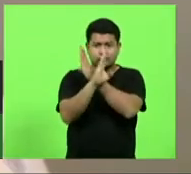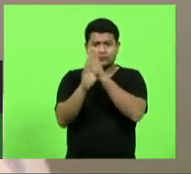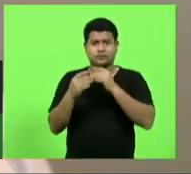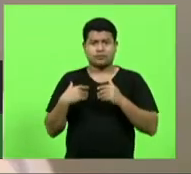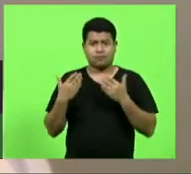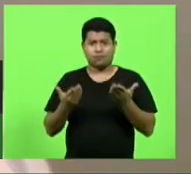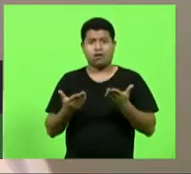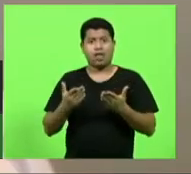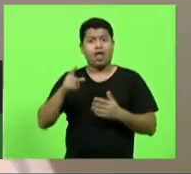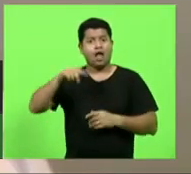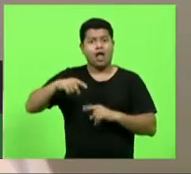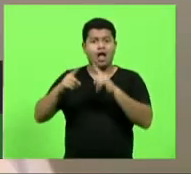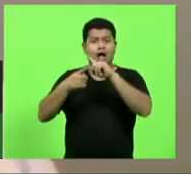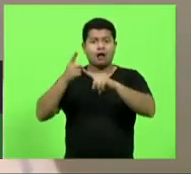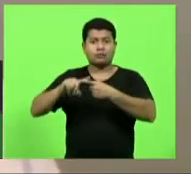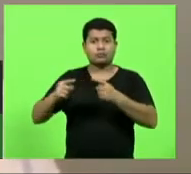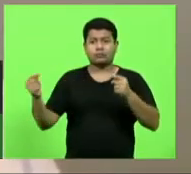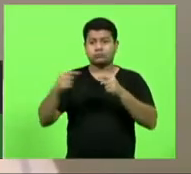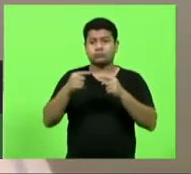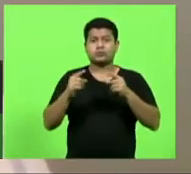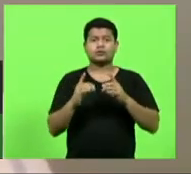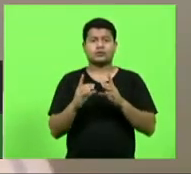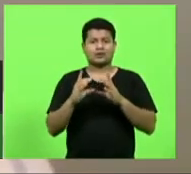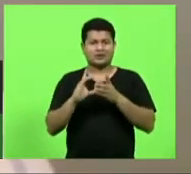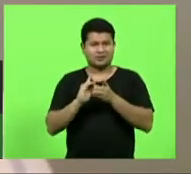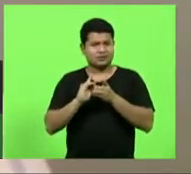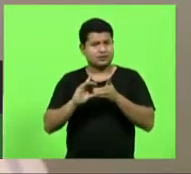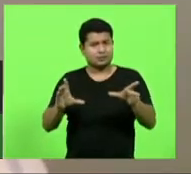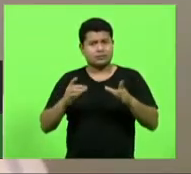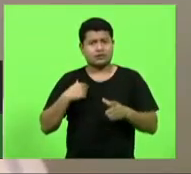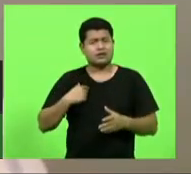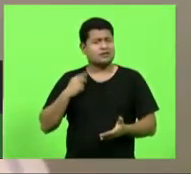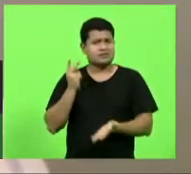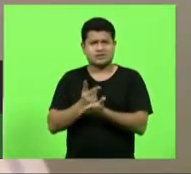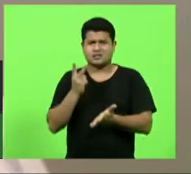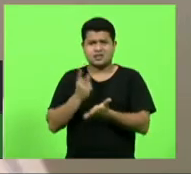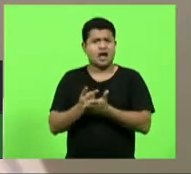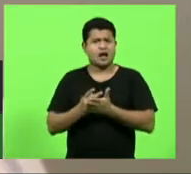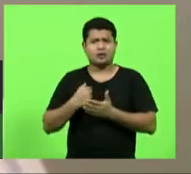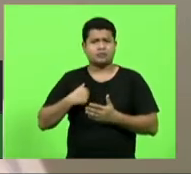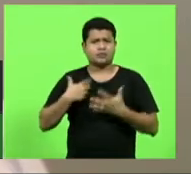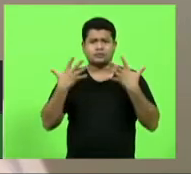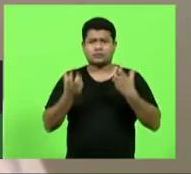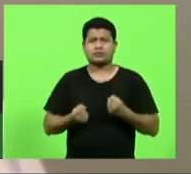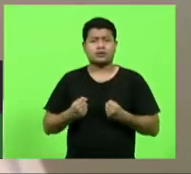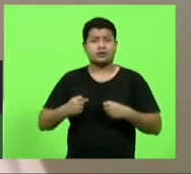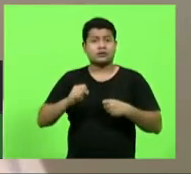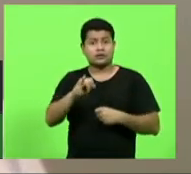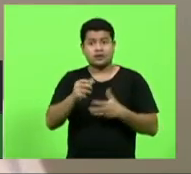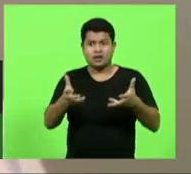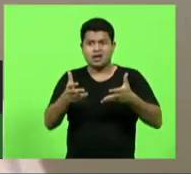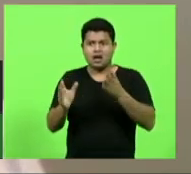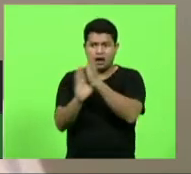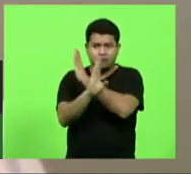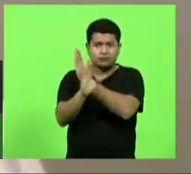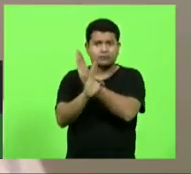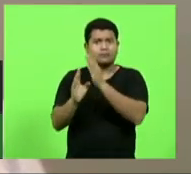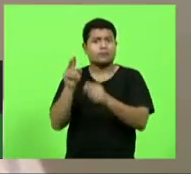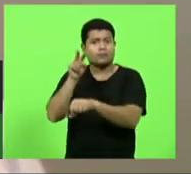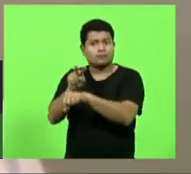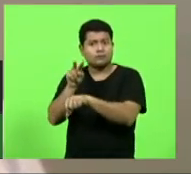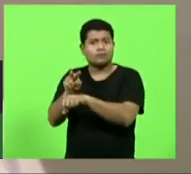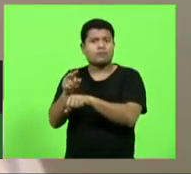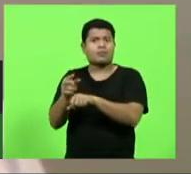instrumento democrático, não vejo, eu sempre sou a favor de mais fiscalização, mais investigação, porque acredito que a